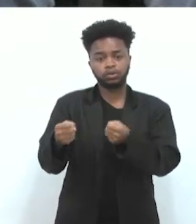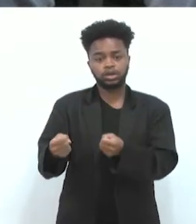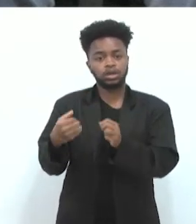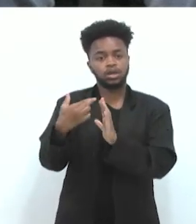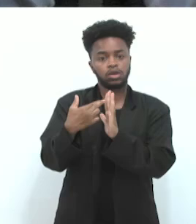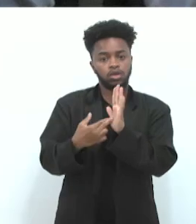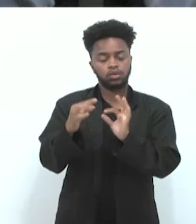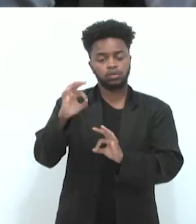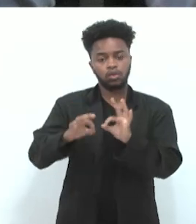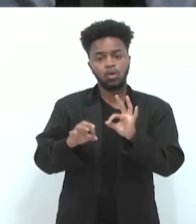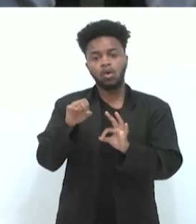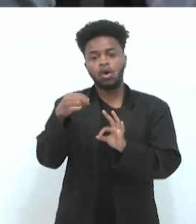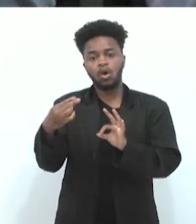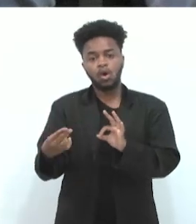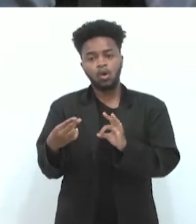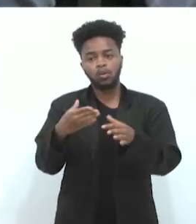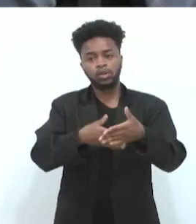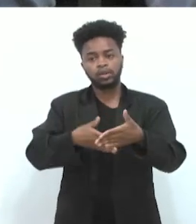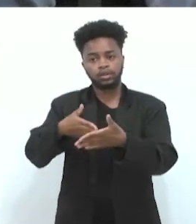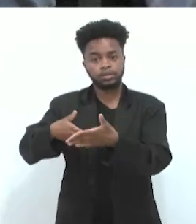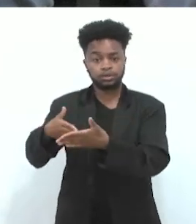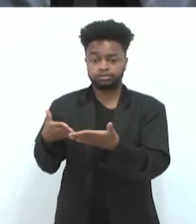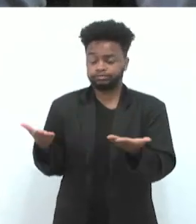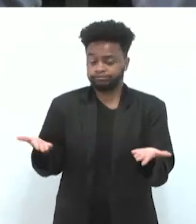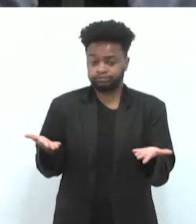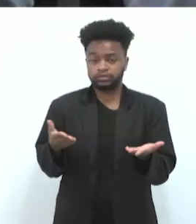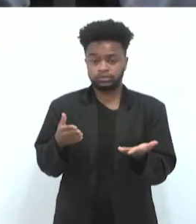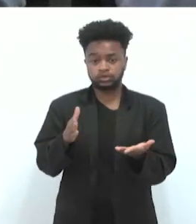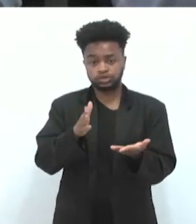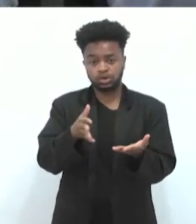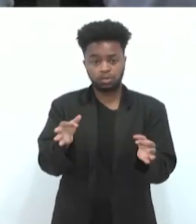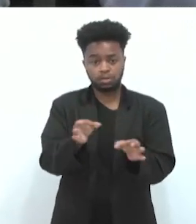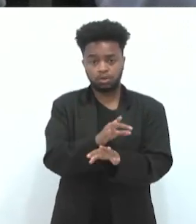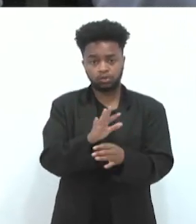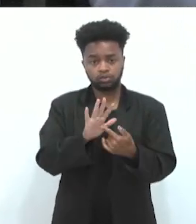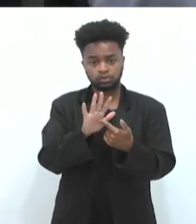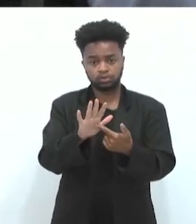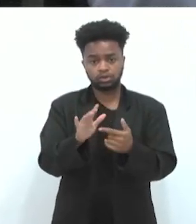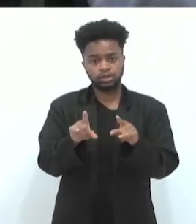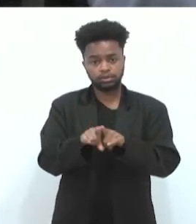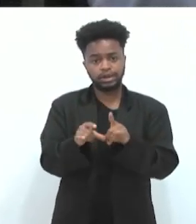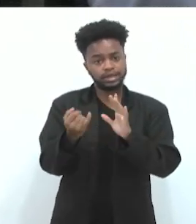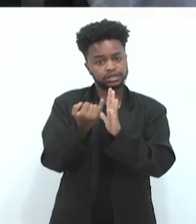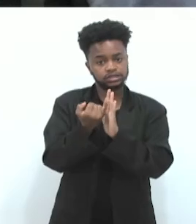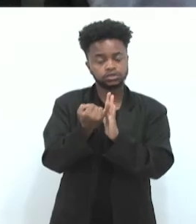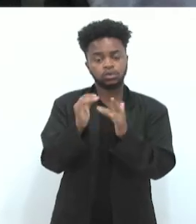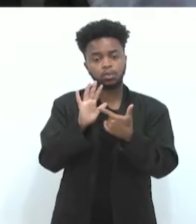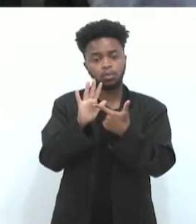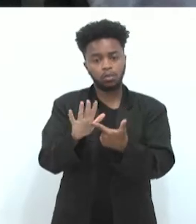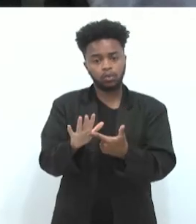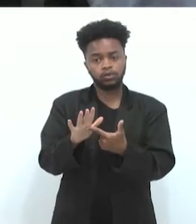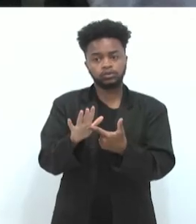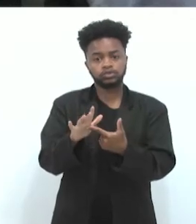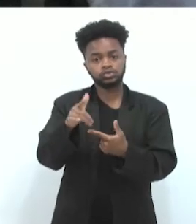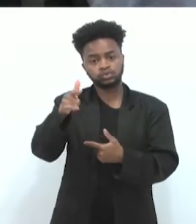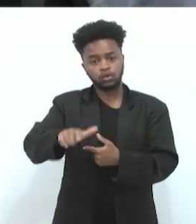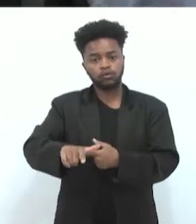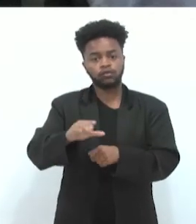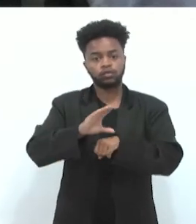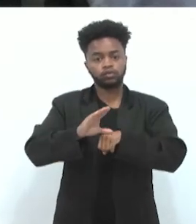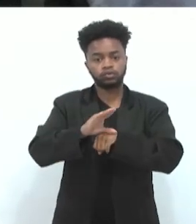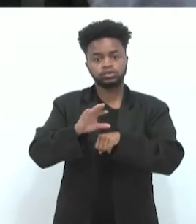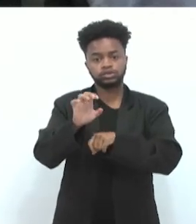ou dos limites de delegação legislativa. Perfeito. E esse inciso está repetido na Constituição Estadual no